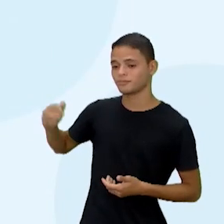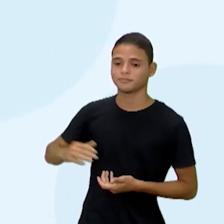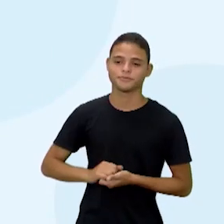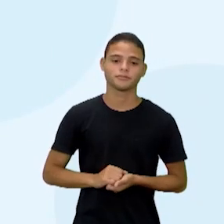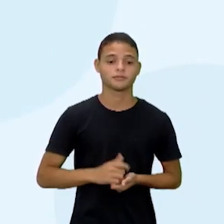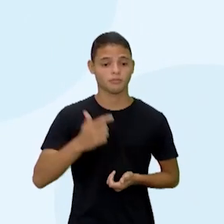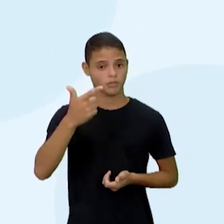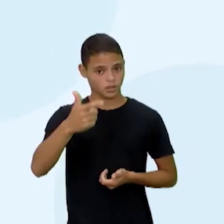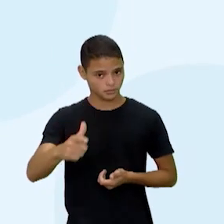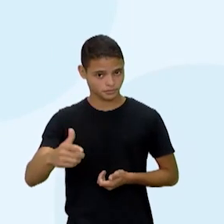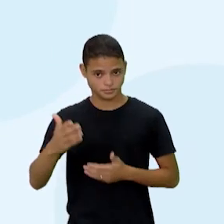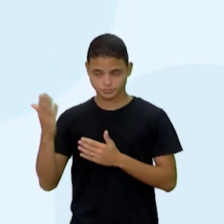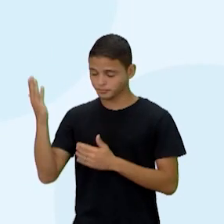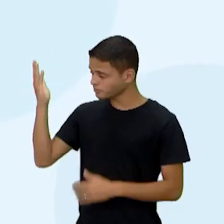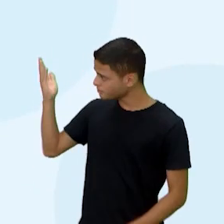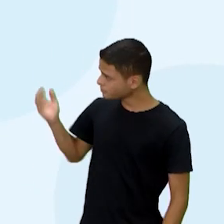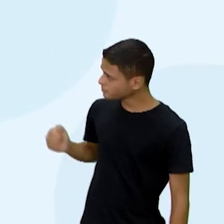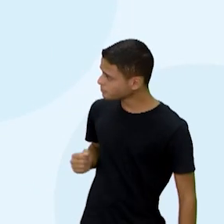Pode passar o próximo.